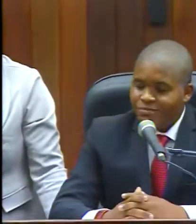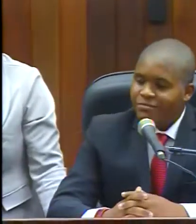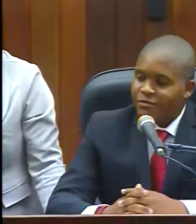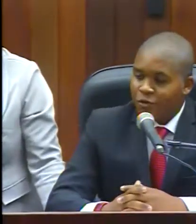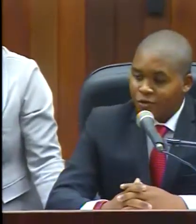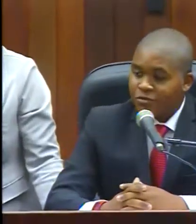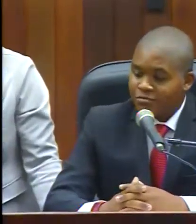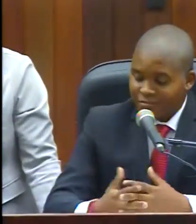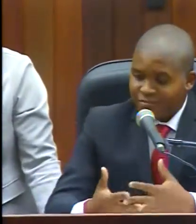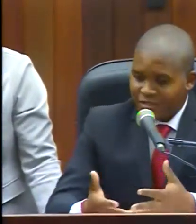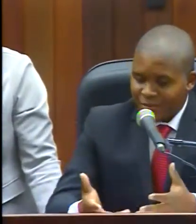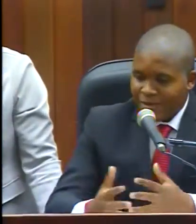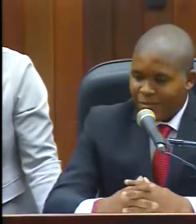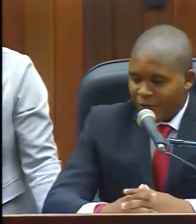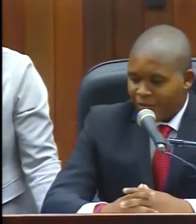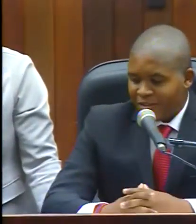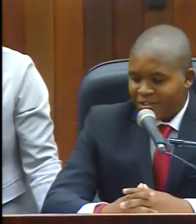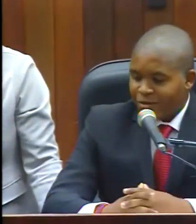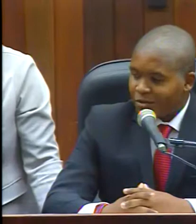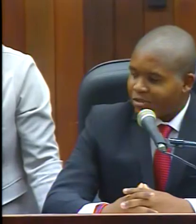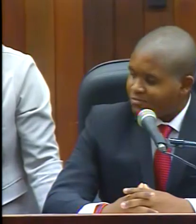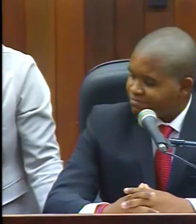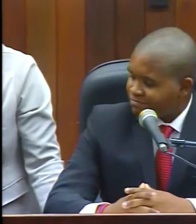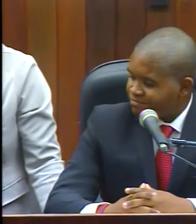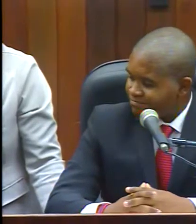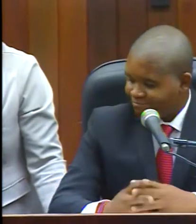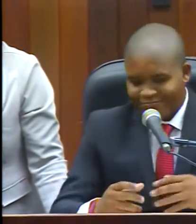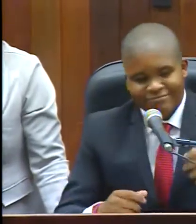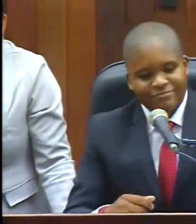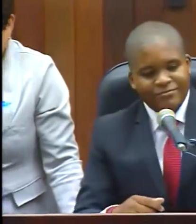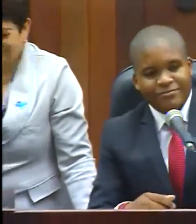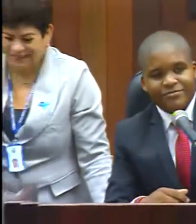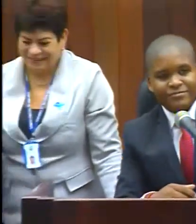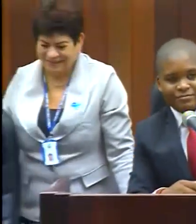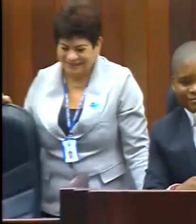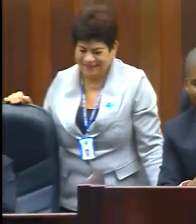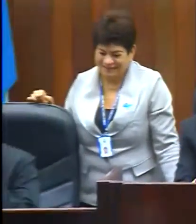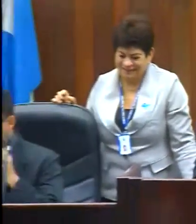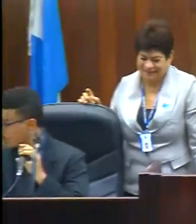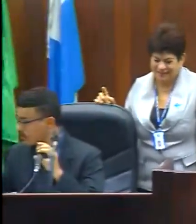Eu voto em Samir Emanuel Pereira Teixeira Dutra.